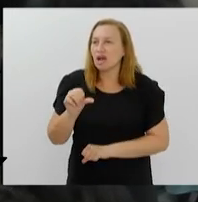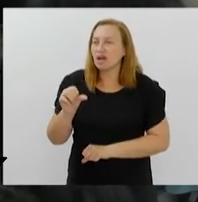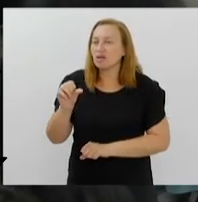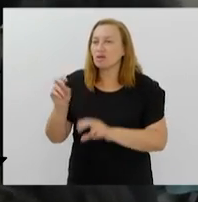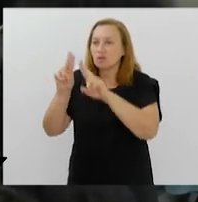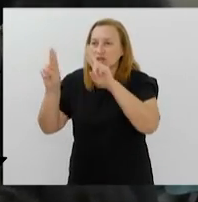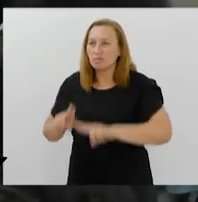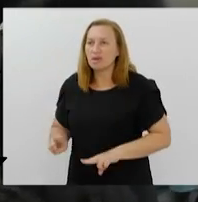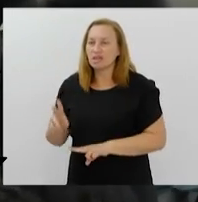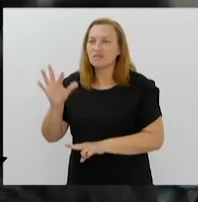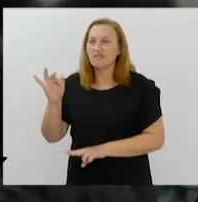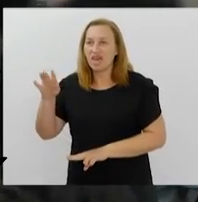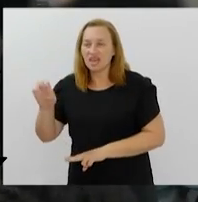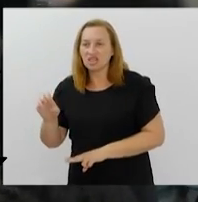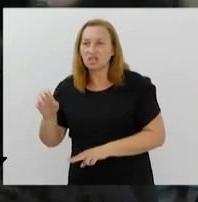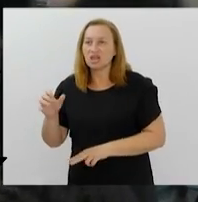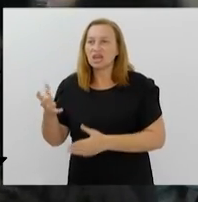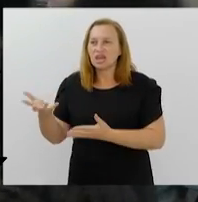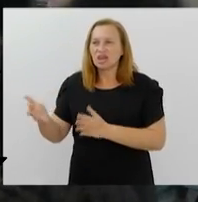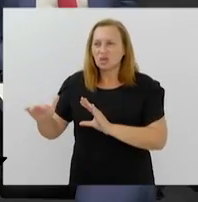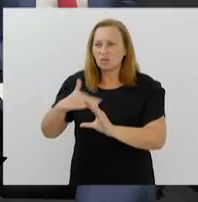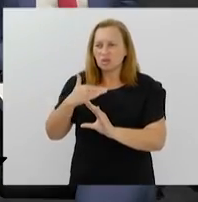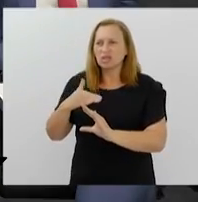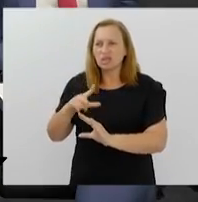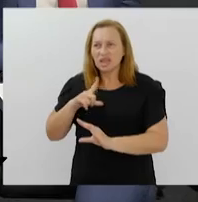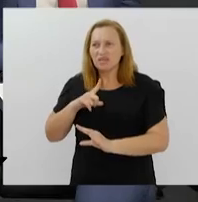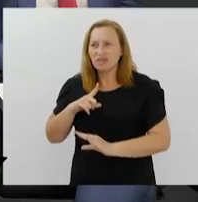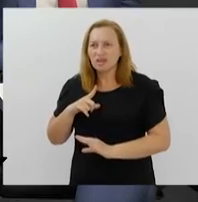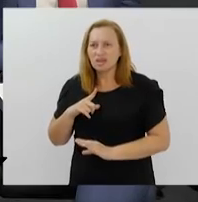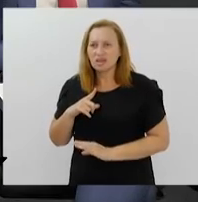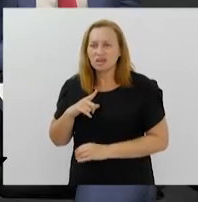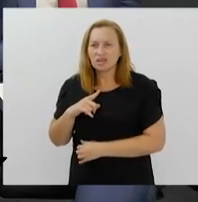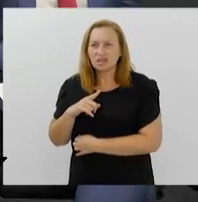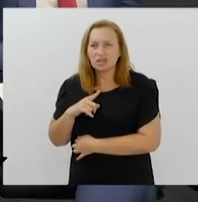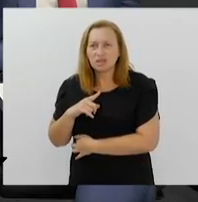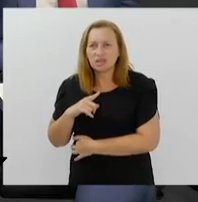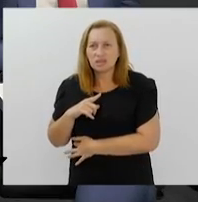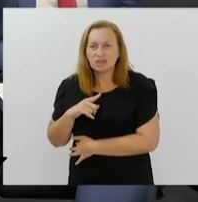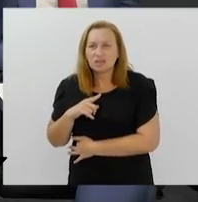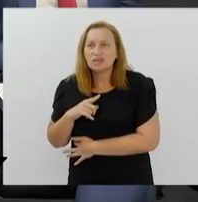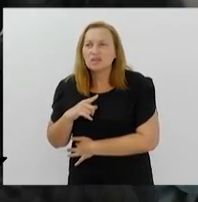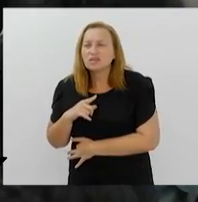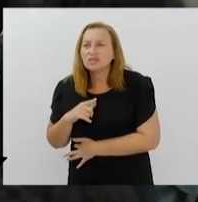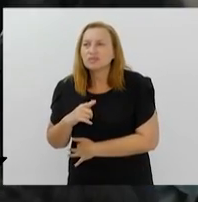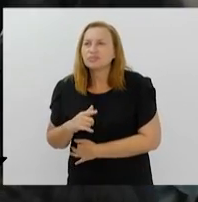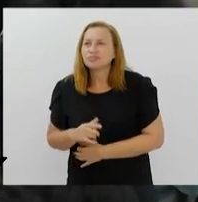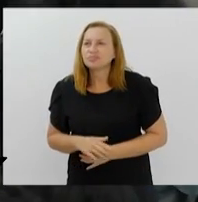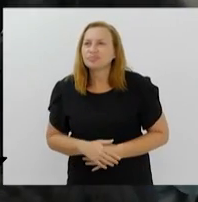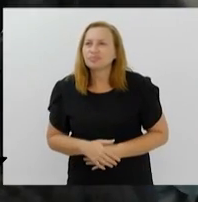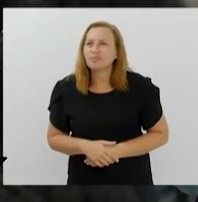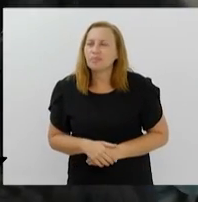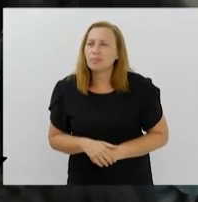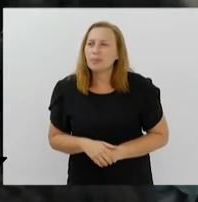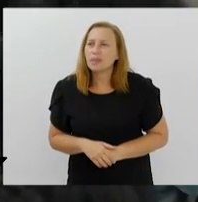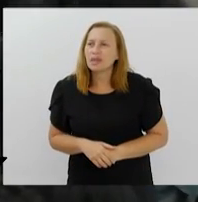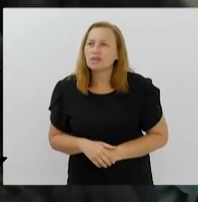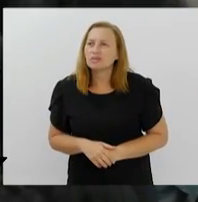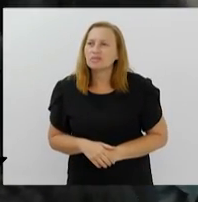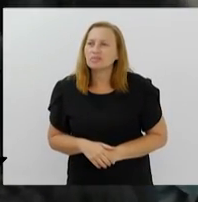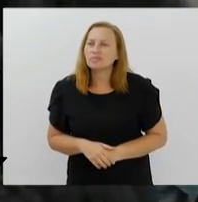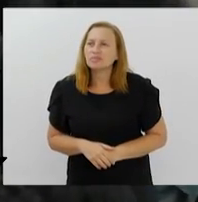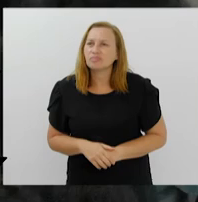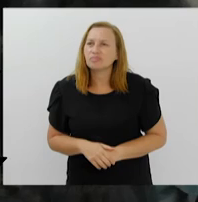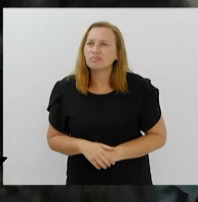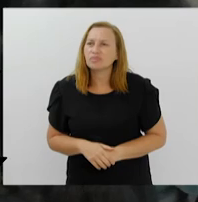nottar que até os hospitais como aconteceu o caso da minha filha eles não eu cheguei no hospital